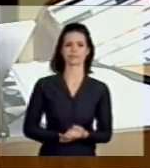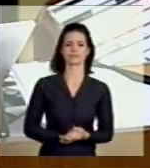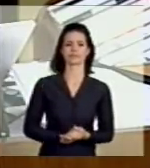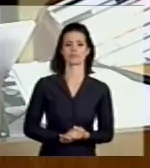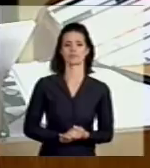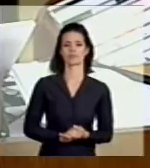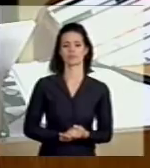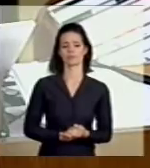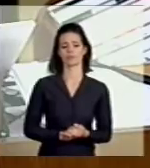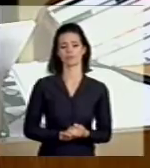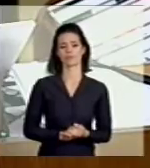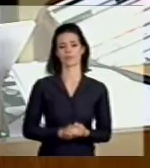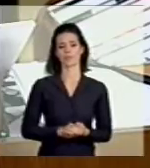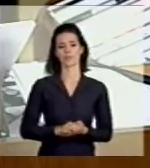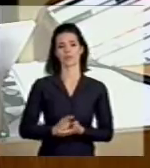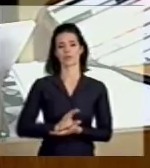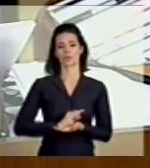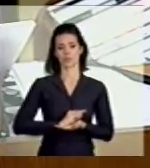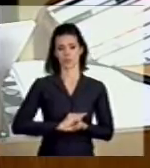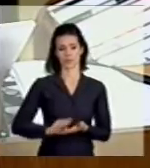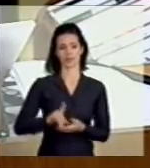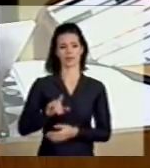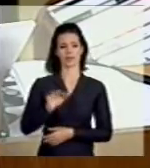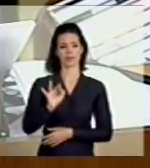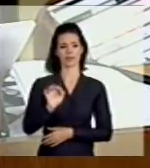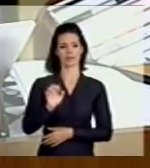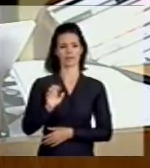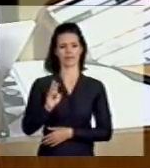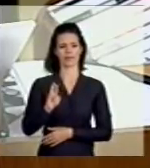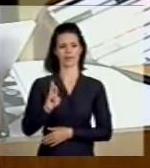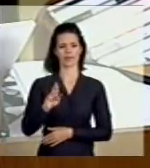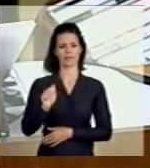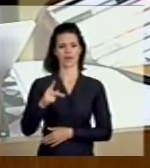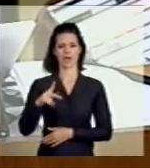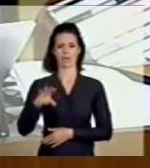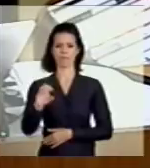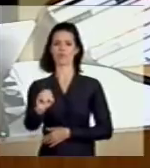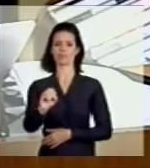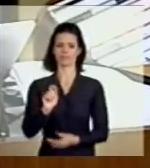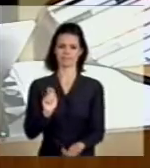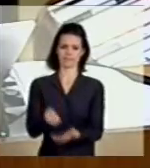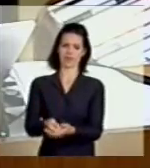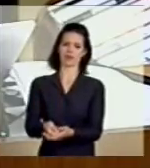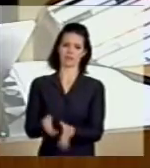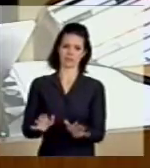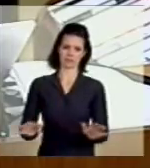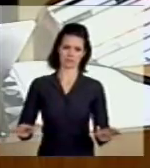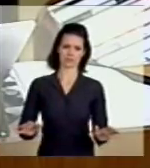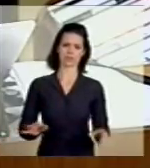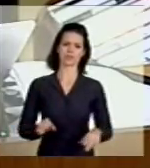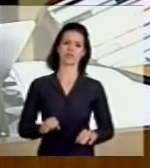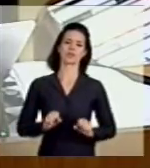restante será cedida pelo referido patrono da causa, a FEBRAPO, como contrapartida para a entidade de defesa do consumidor